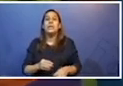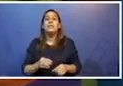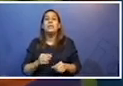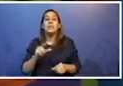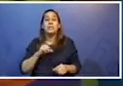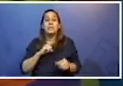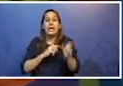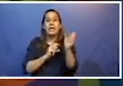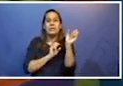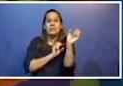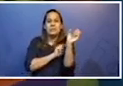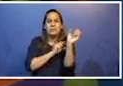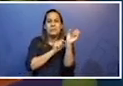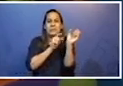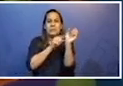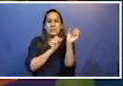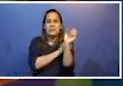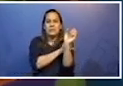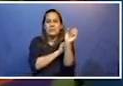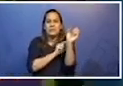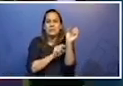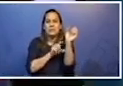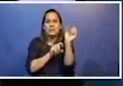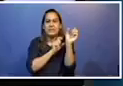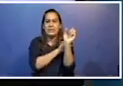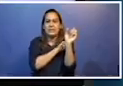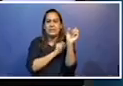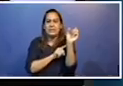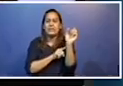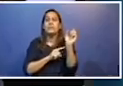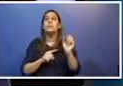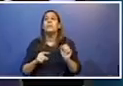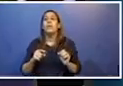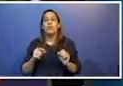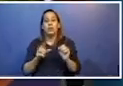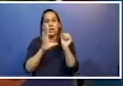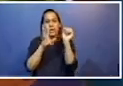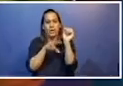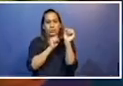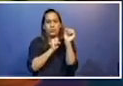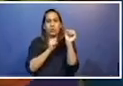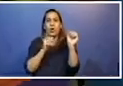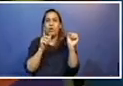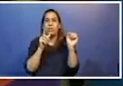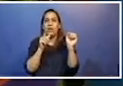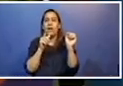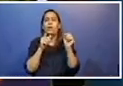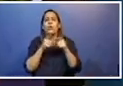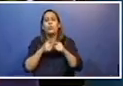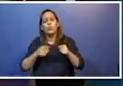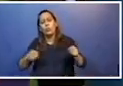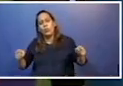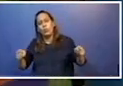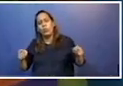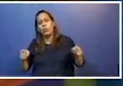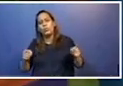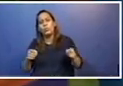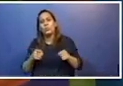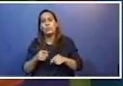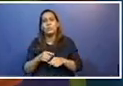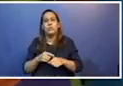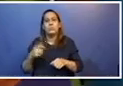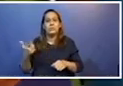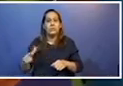de muitos espinhos e caule que armazena água para enfrentar longos períodos de seca. E